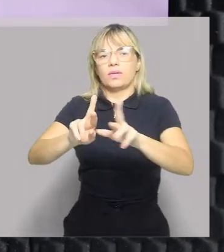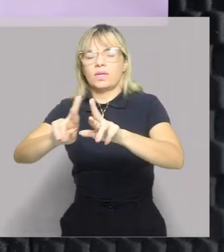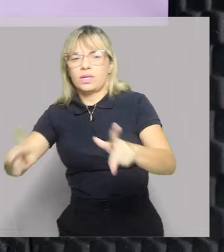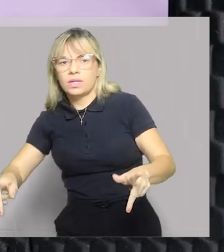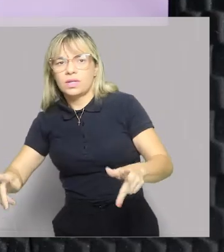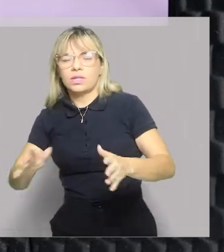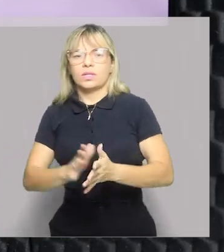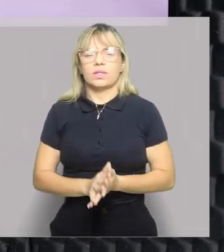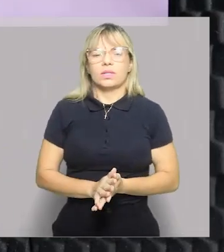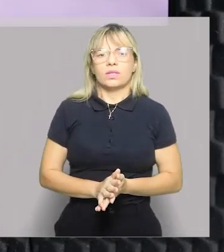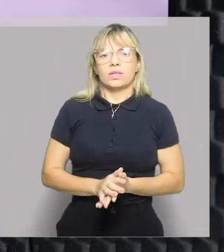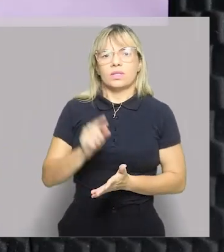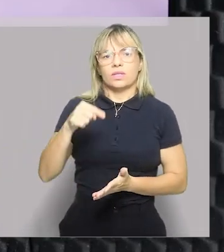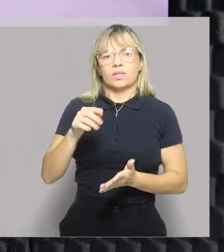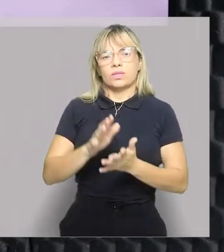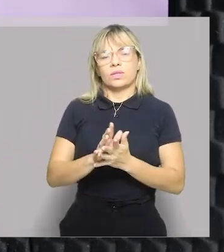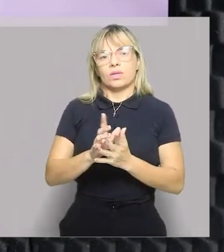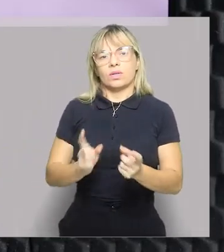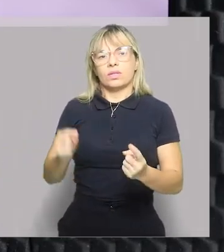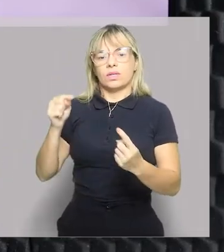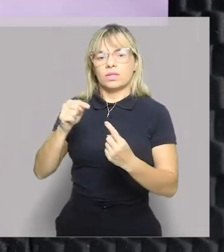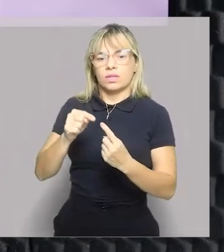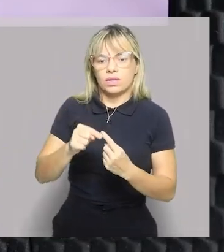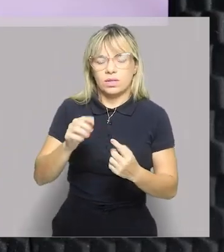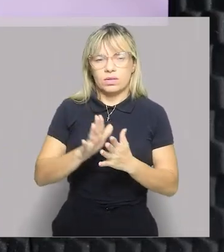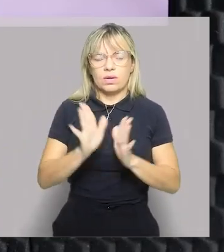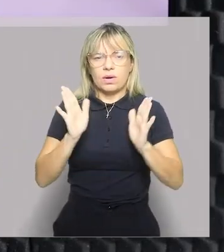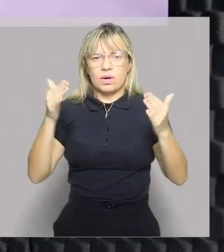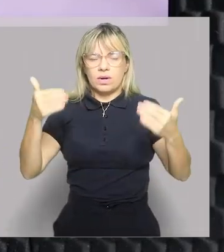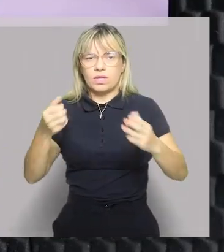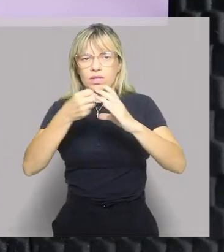transitividades, certo? É importante atentar para isso. A